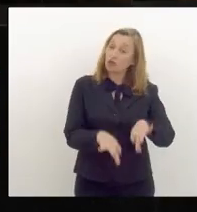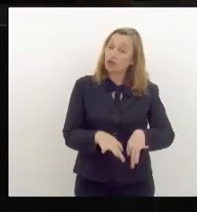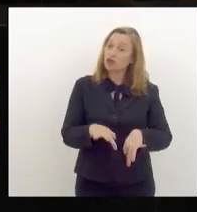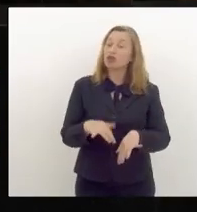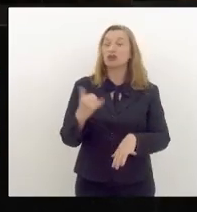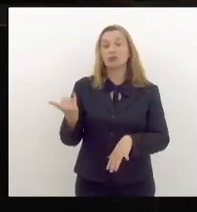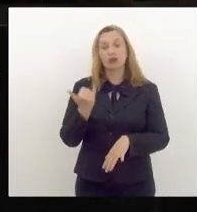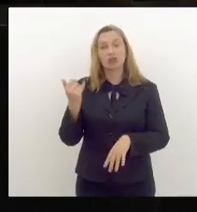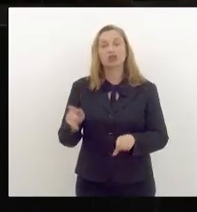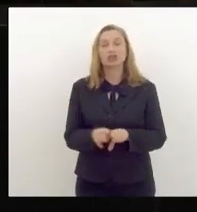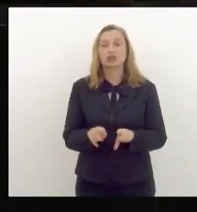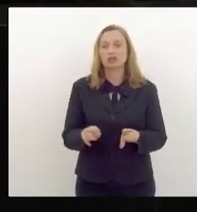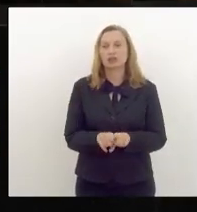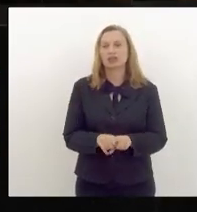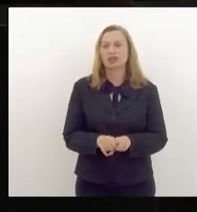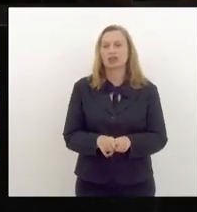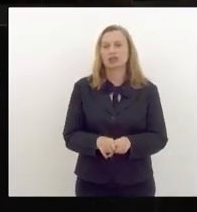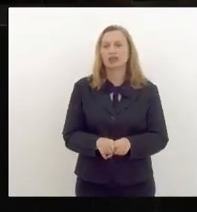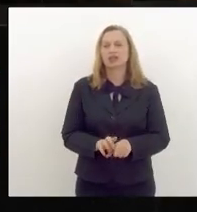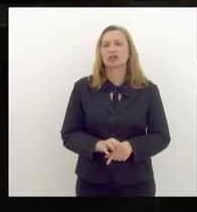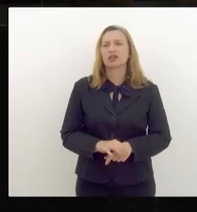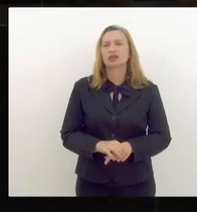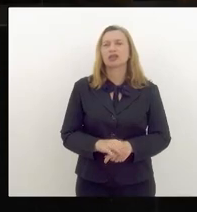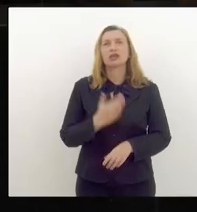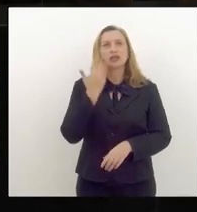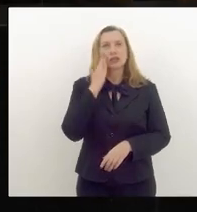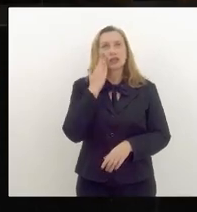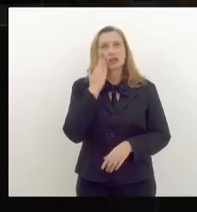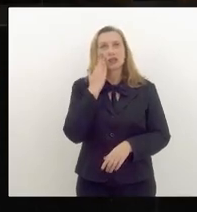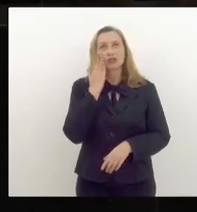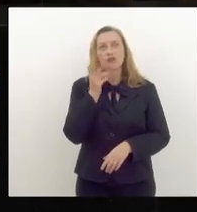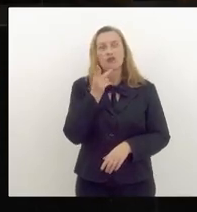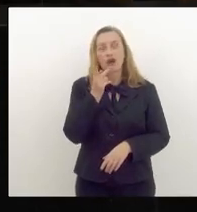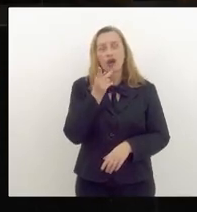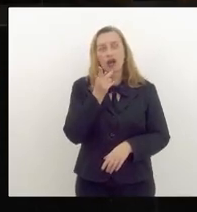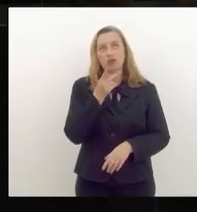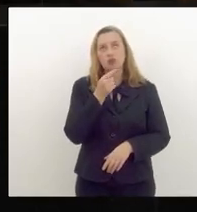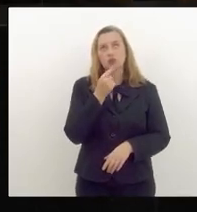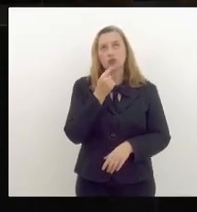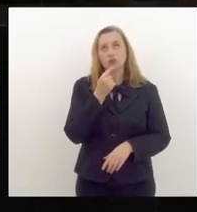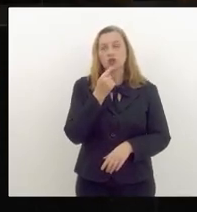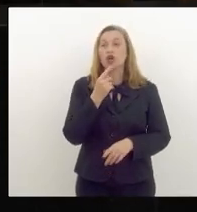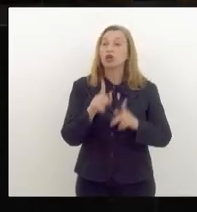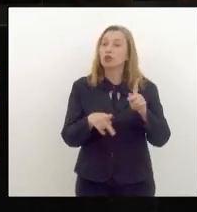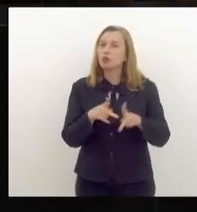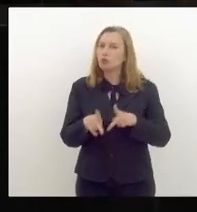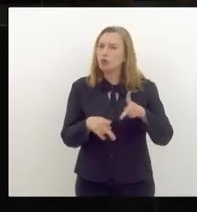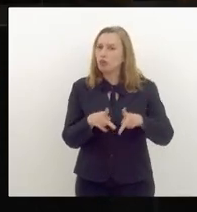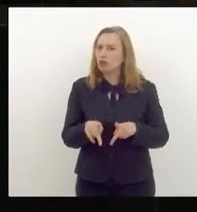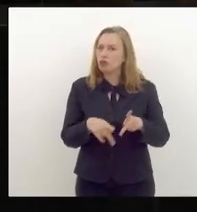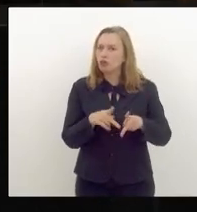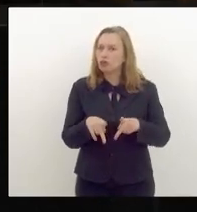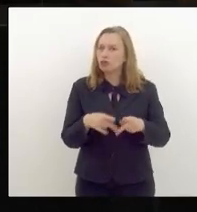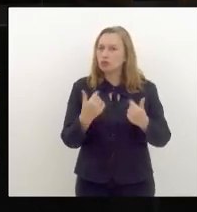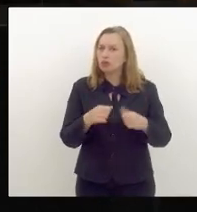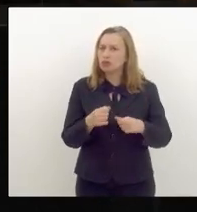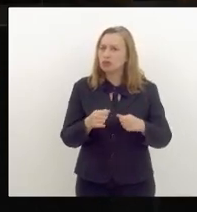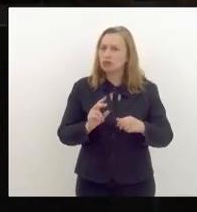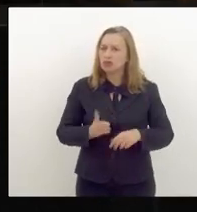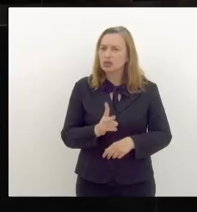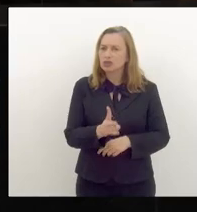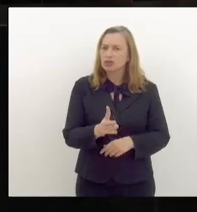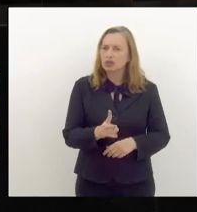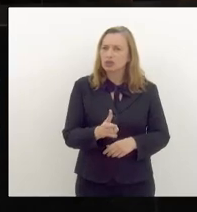muito importante a gente tem dito e pontuado que a população tem que estar sempre